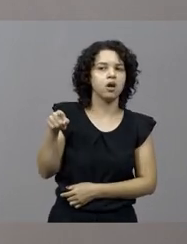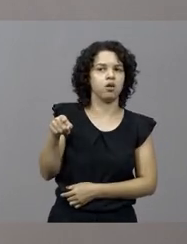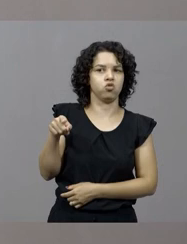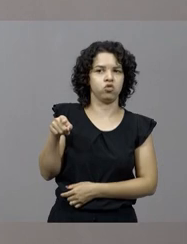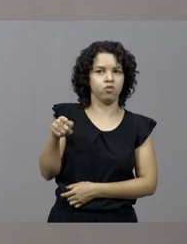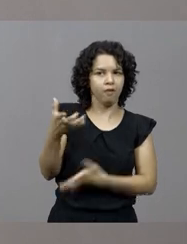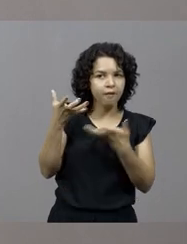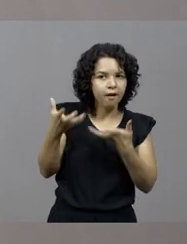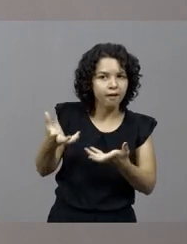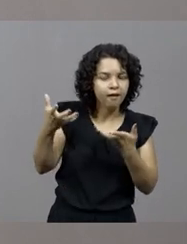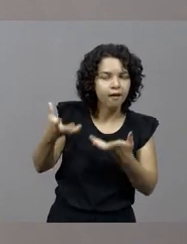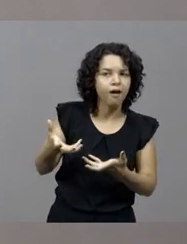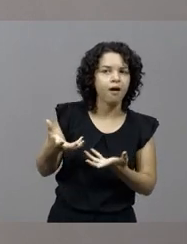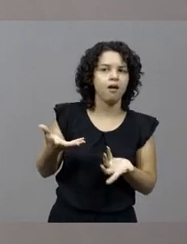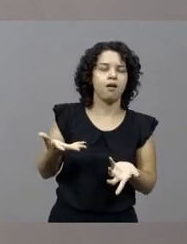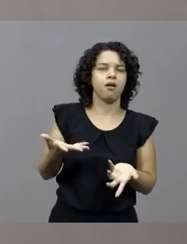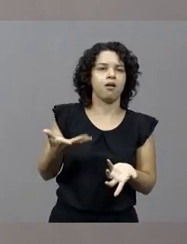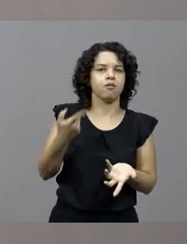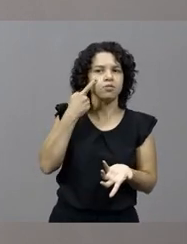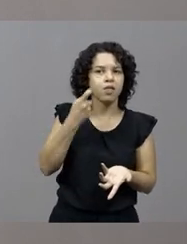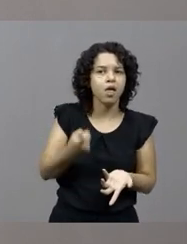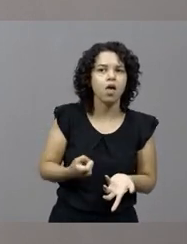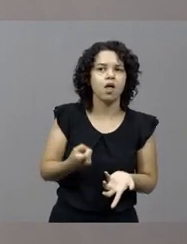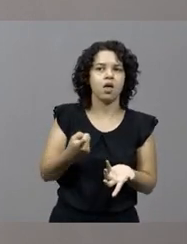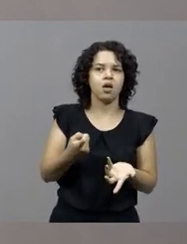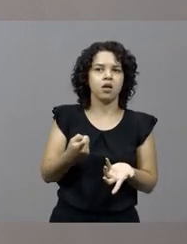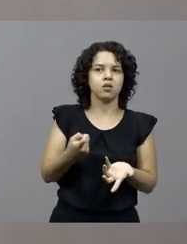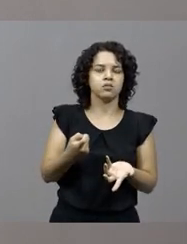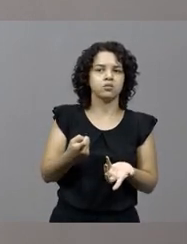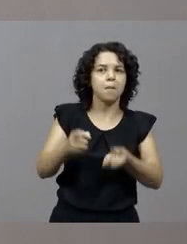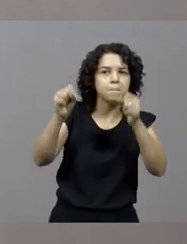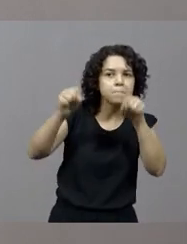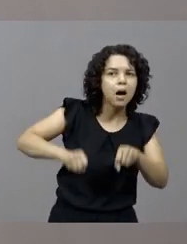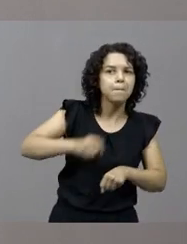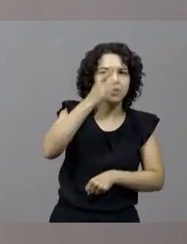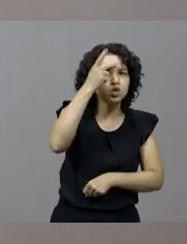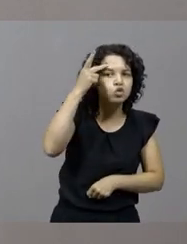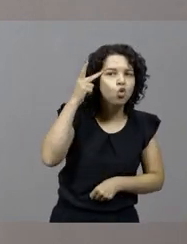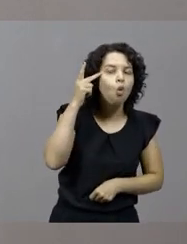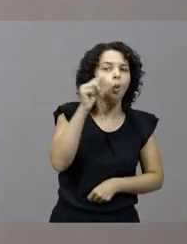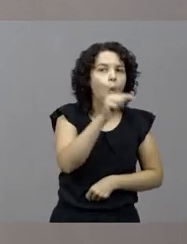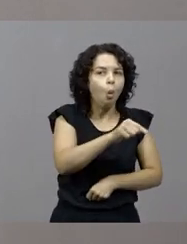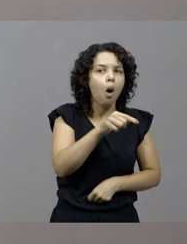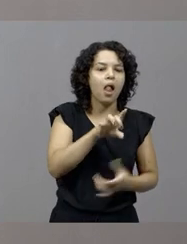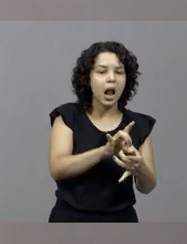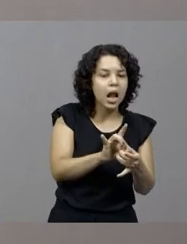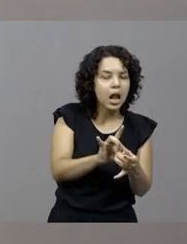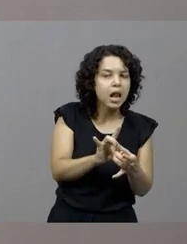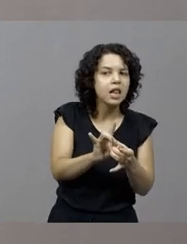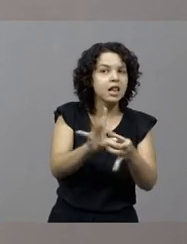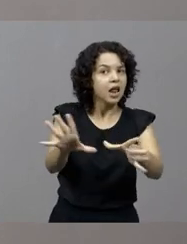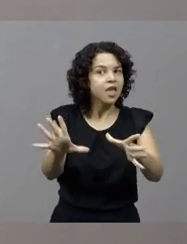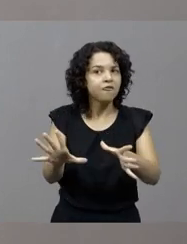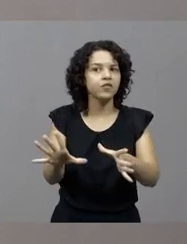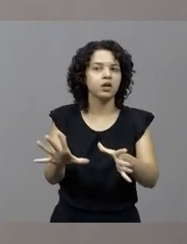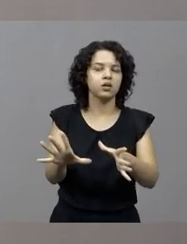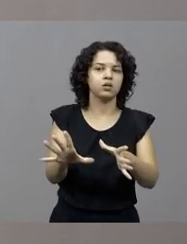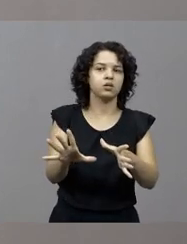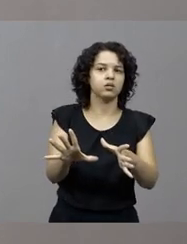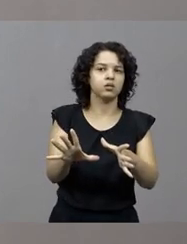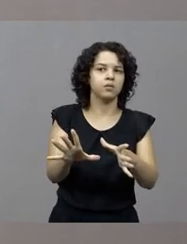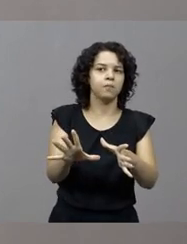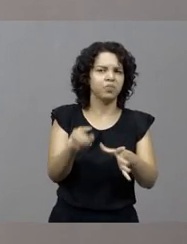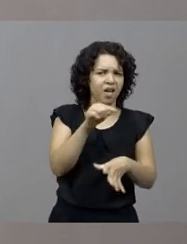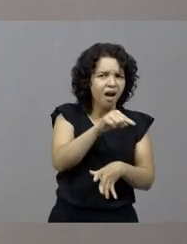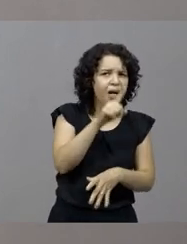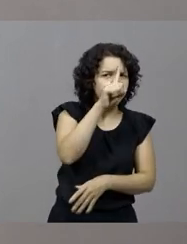realmente interessados em constatar que aquela pessoa que está sendo colocada em liberdade, ela não é